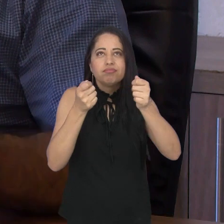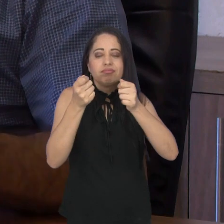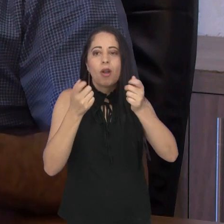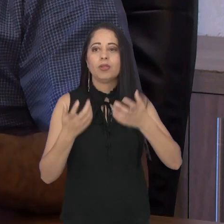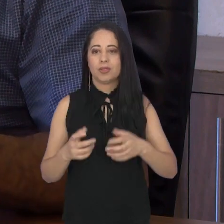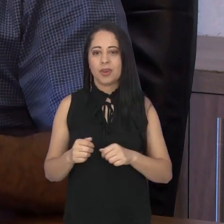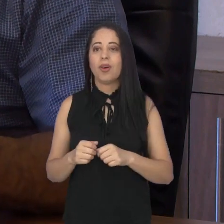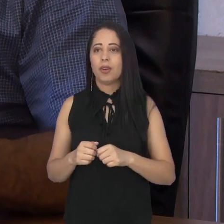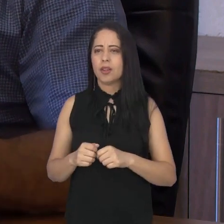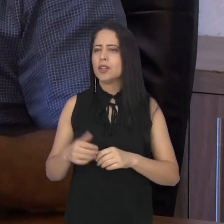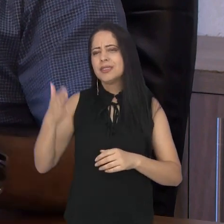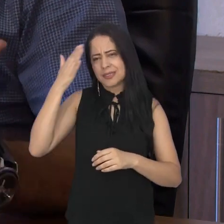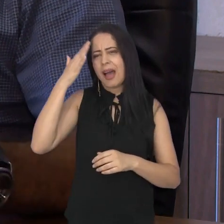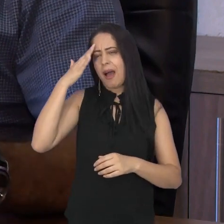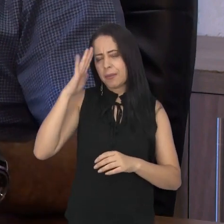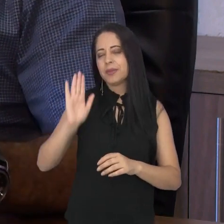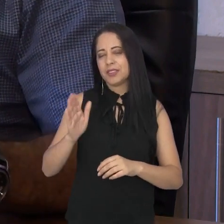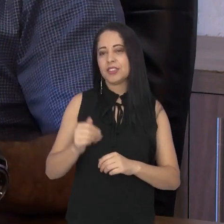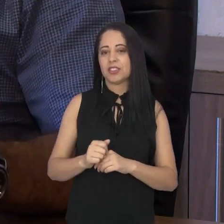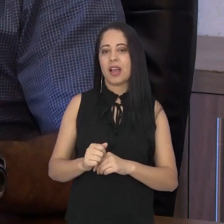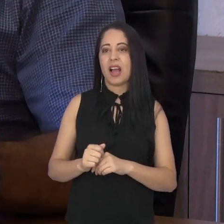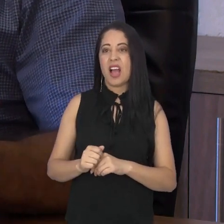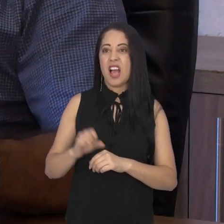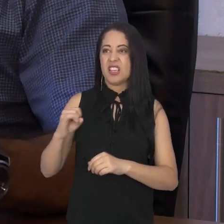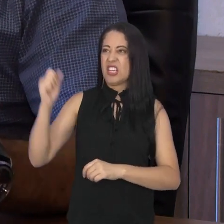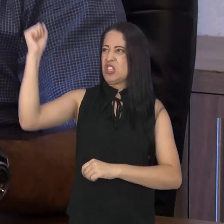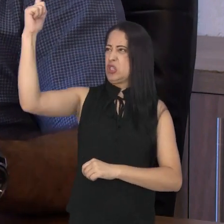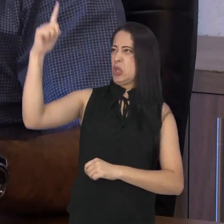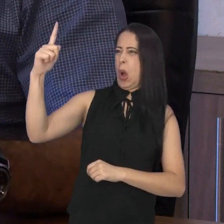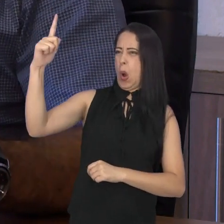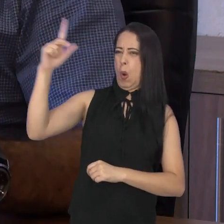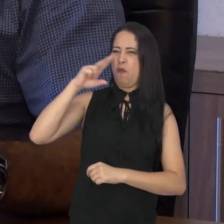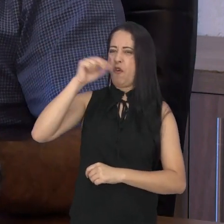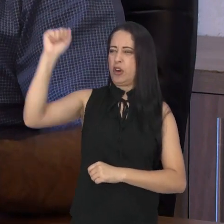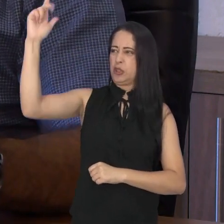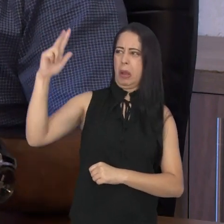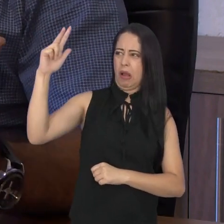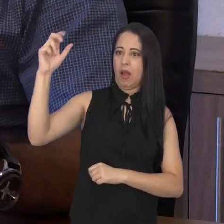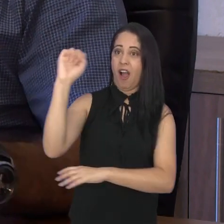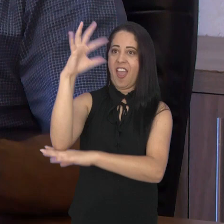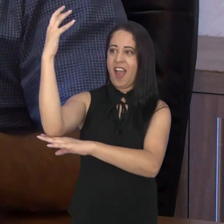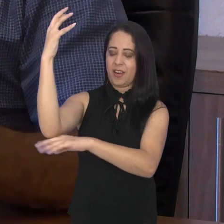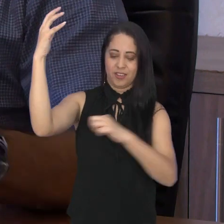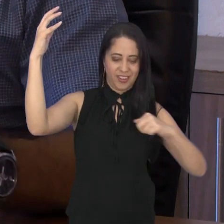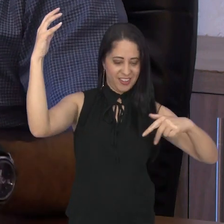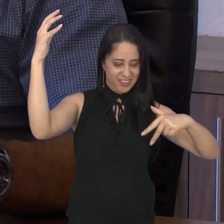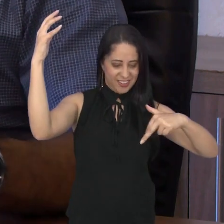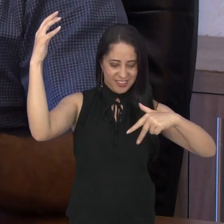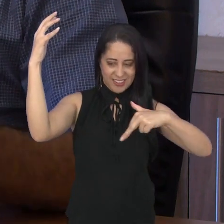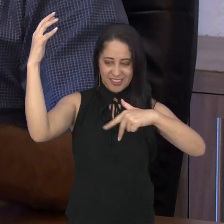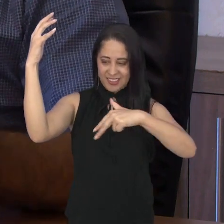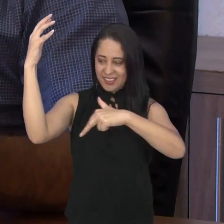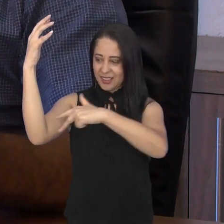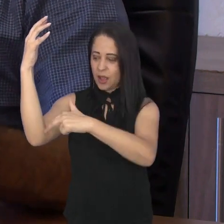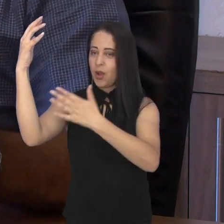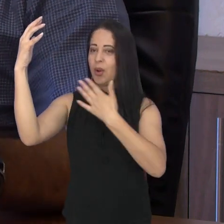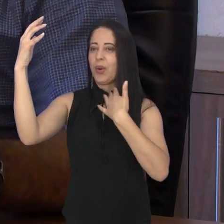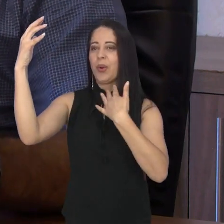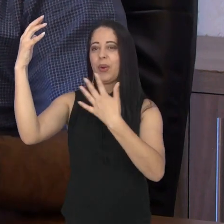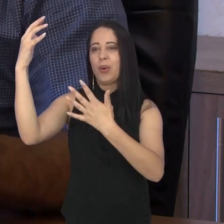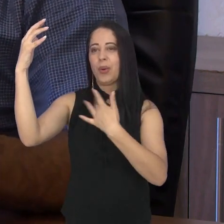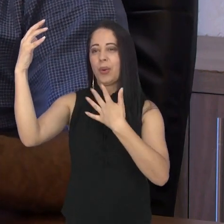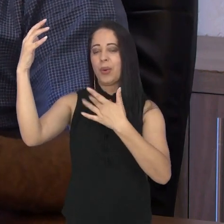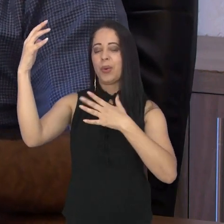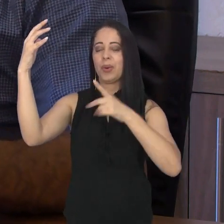regula a temperatura, todo mundo sabe disso. O sol forte, para onde você vai? Para aonde tem árvores, que a